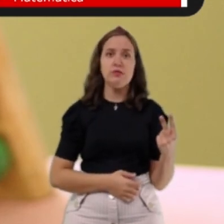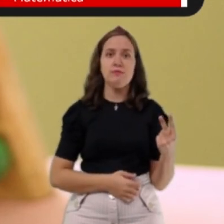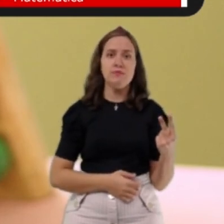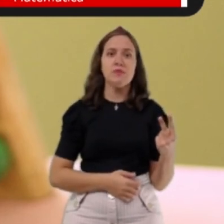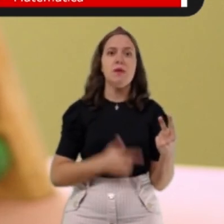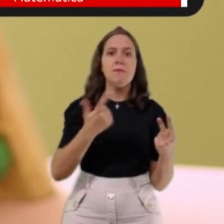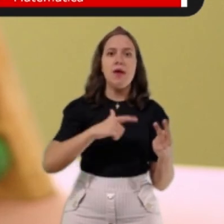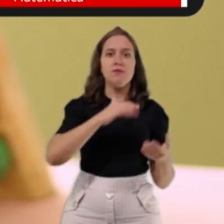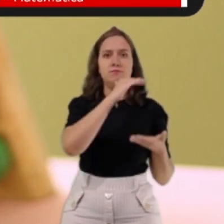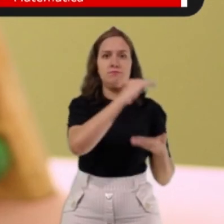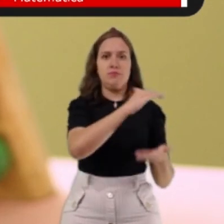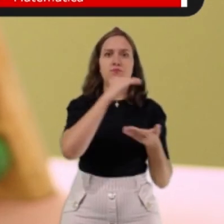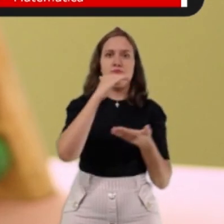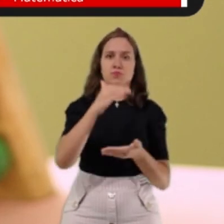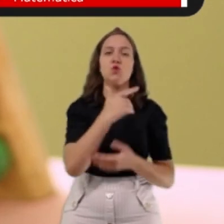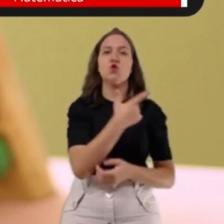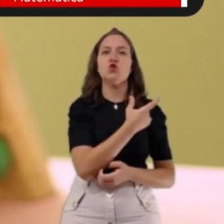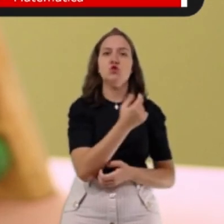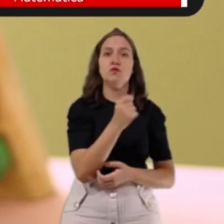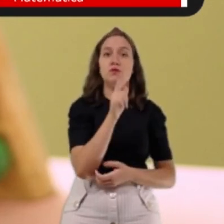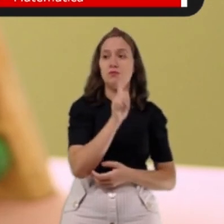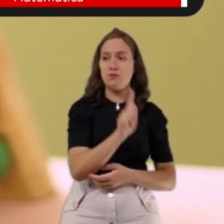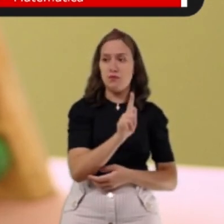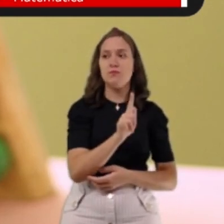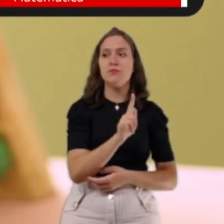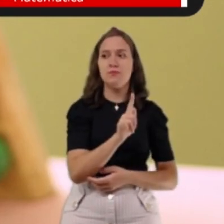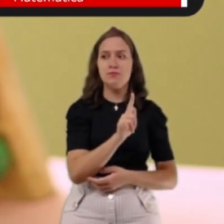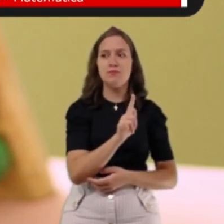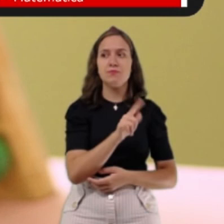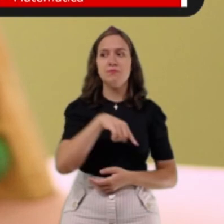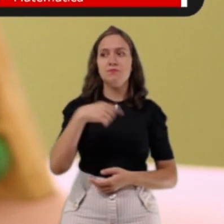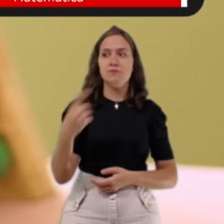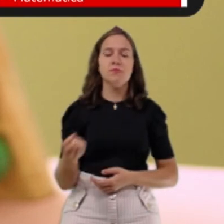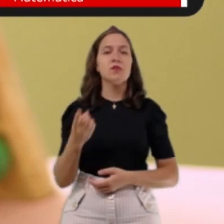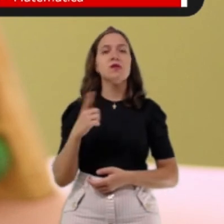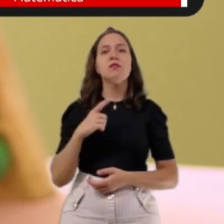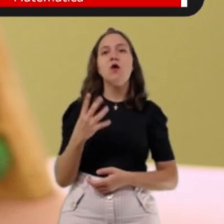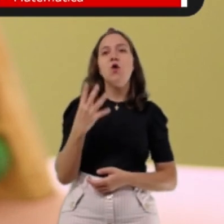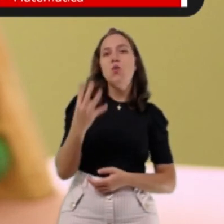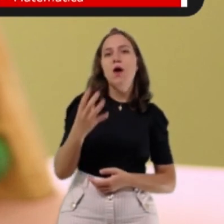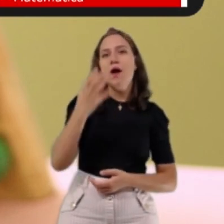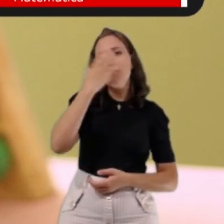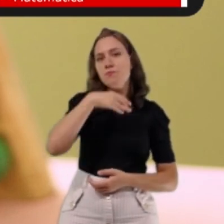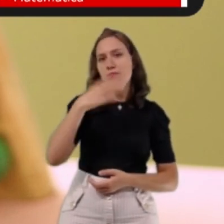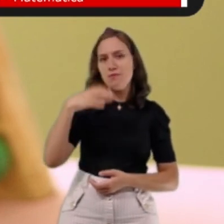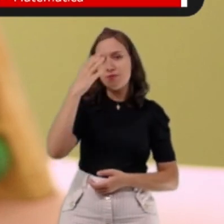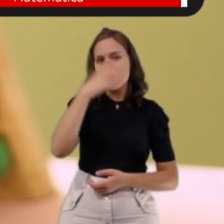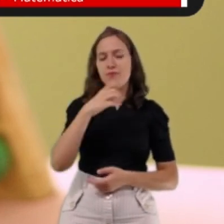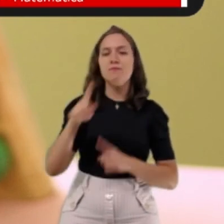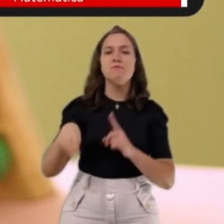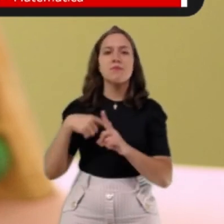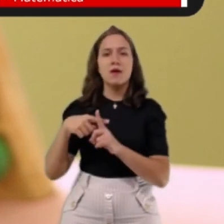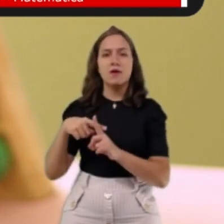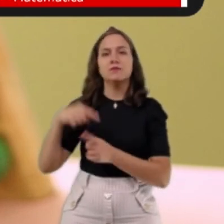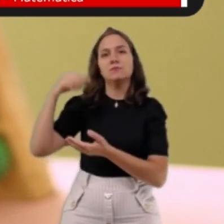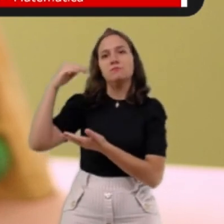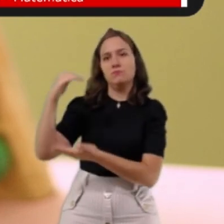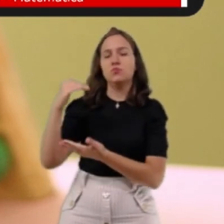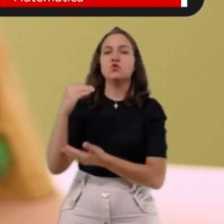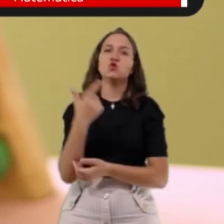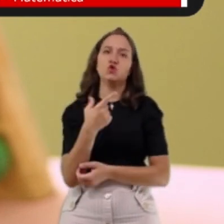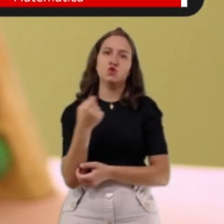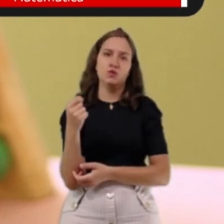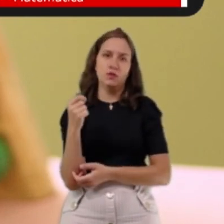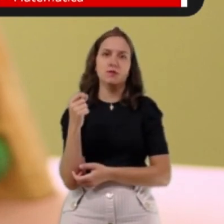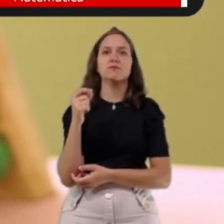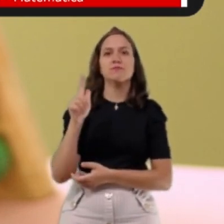200 gramas e eu tenho na do outro lado quatro maçã e 200 gramas vai descobrir